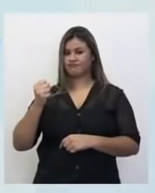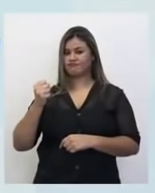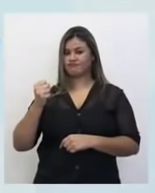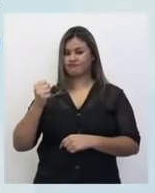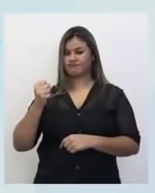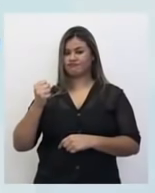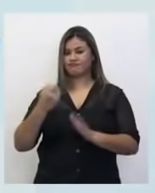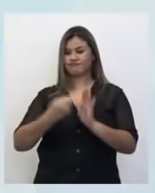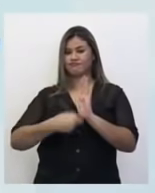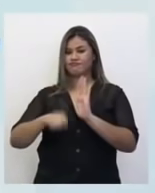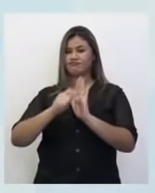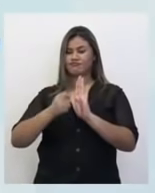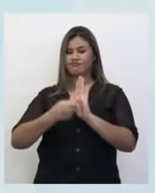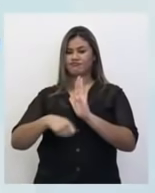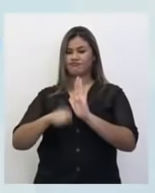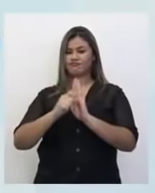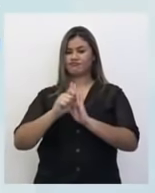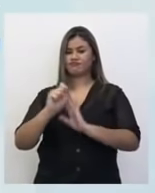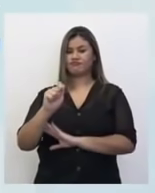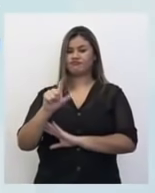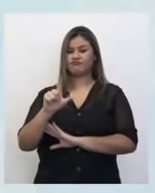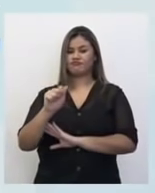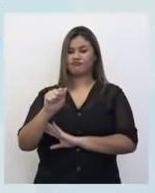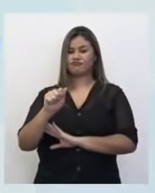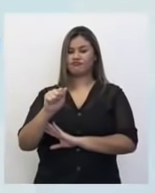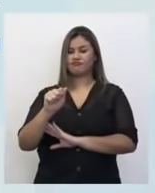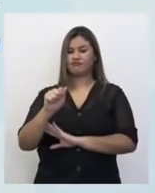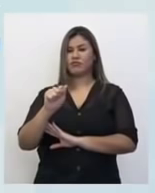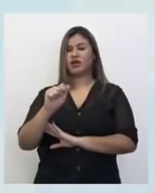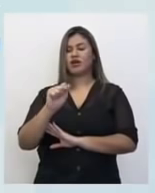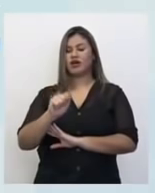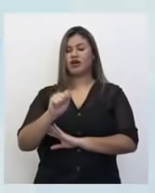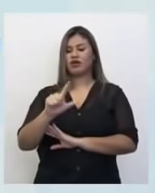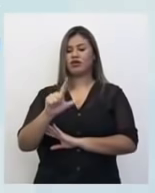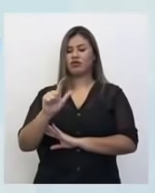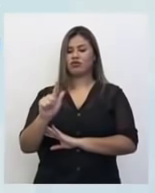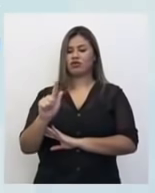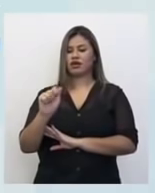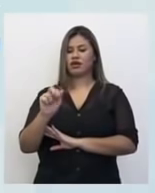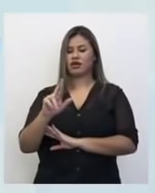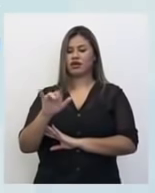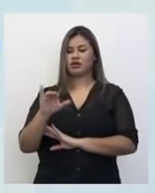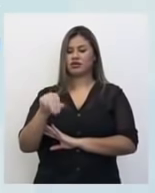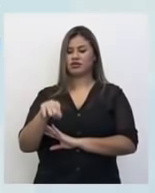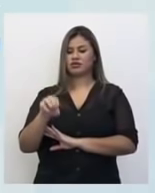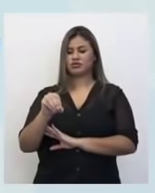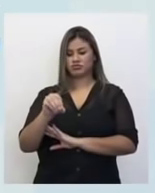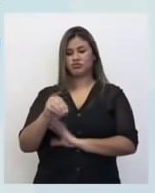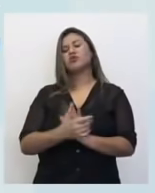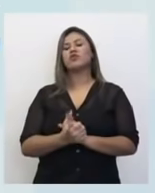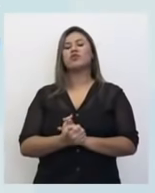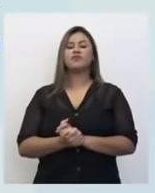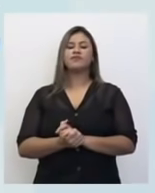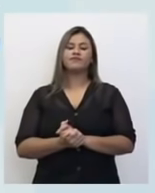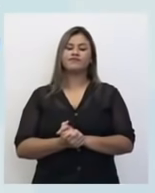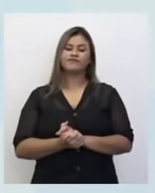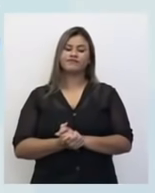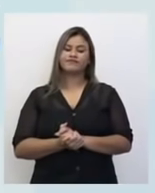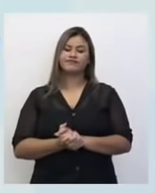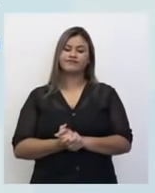Ah, botei três aqui, já tem. Vamos ver. 3 5, tá certinho. Então são três, são oito algarismos.